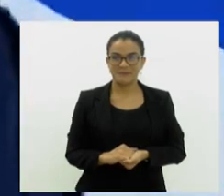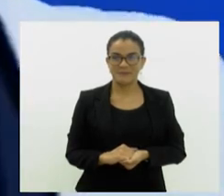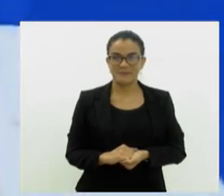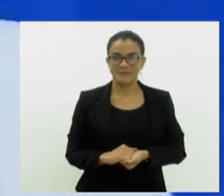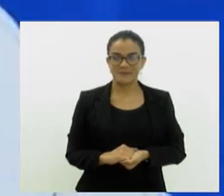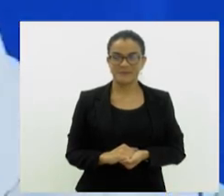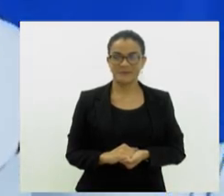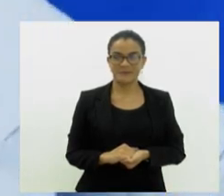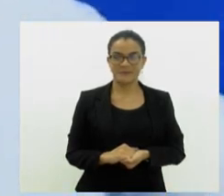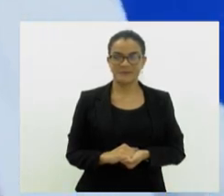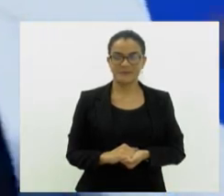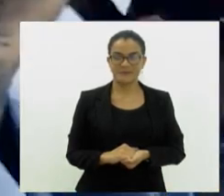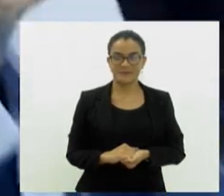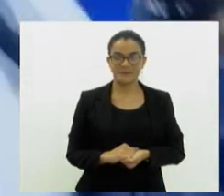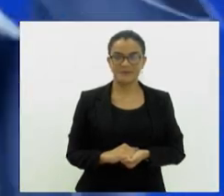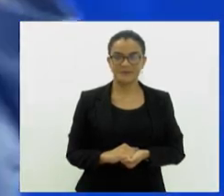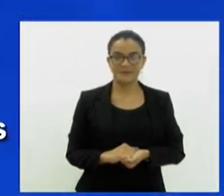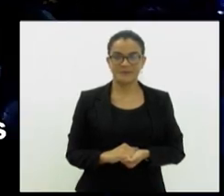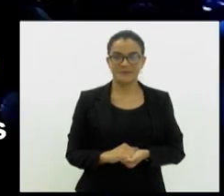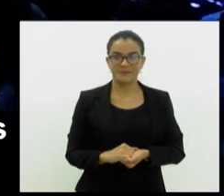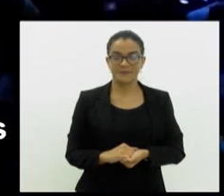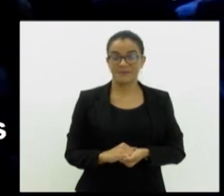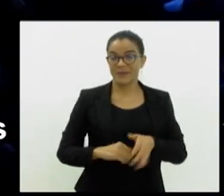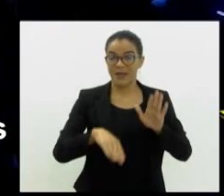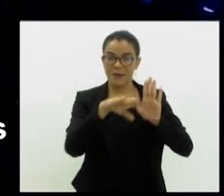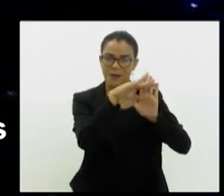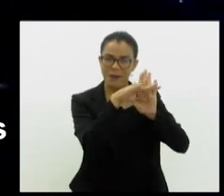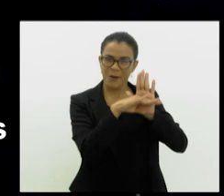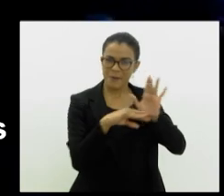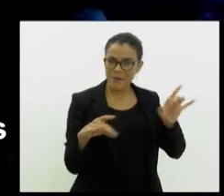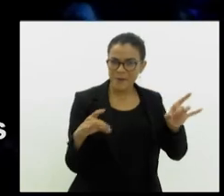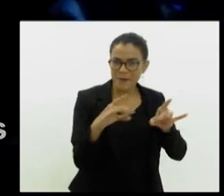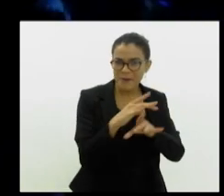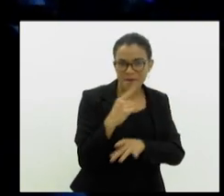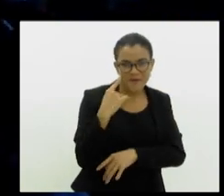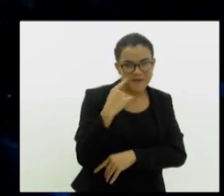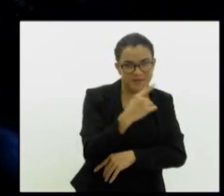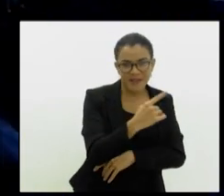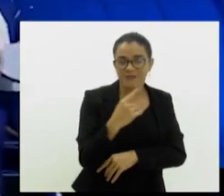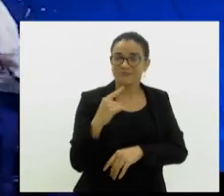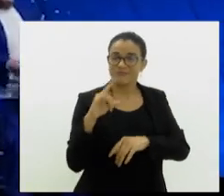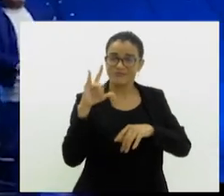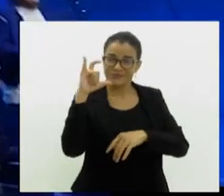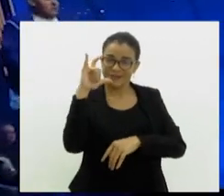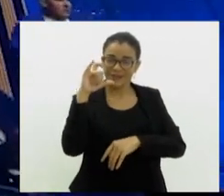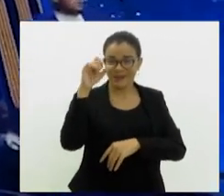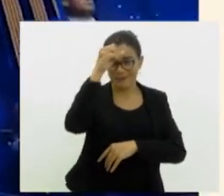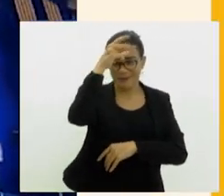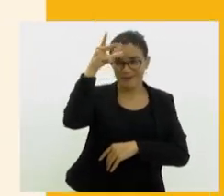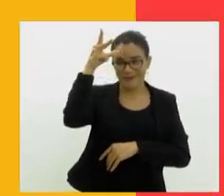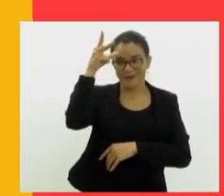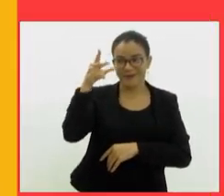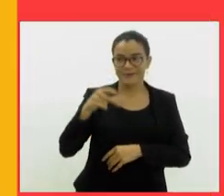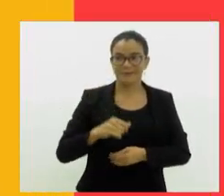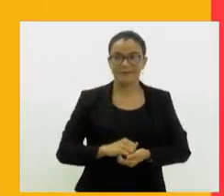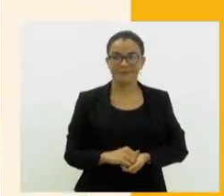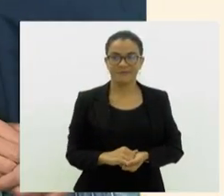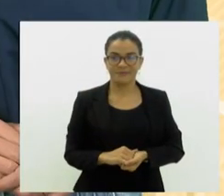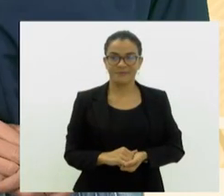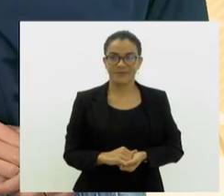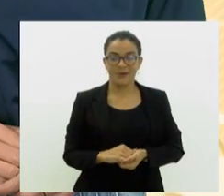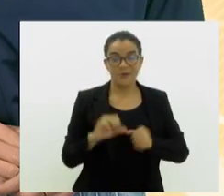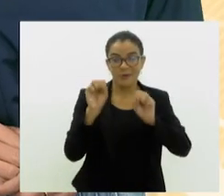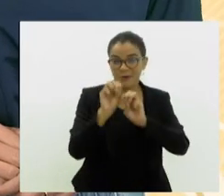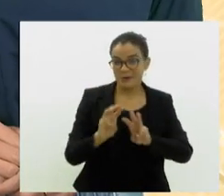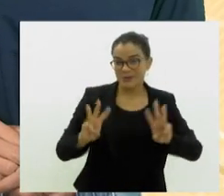futuro, nossa vida começa agora. A programação completa você confere no Instagram da Prefeitura. O